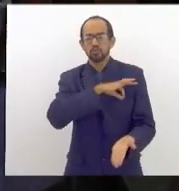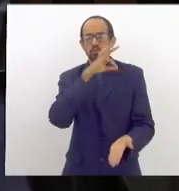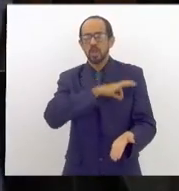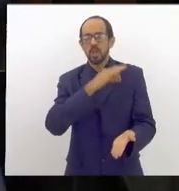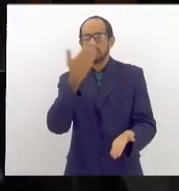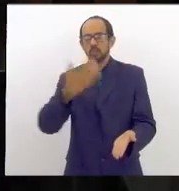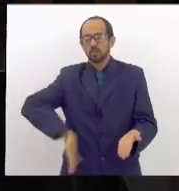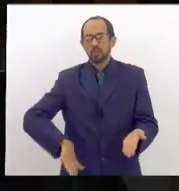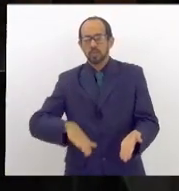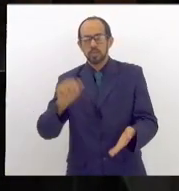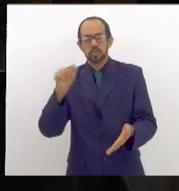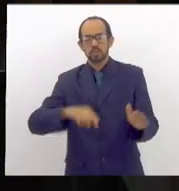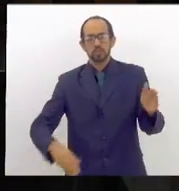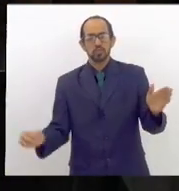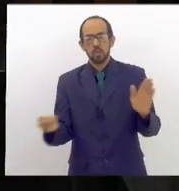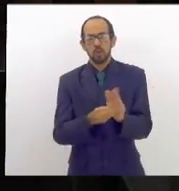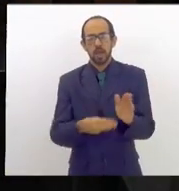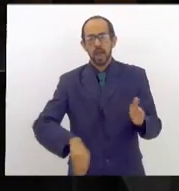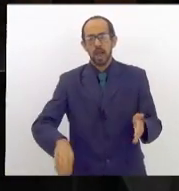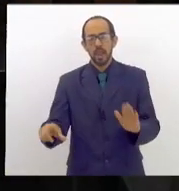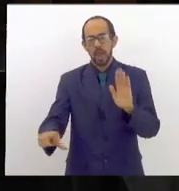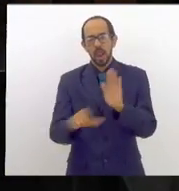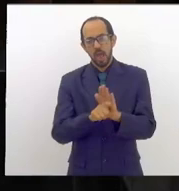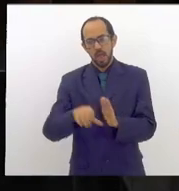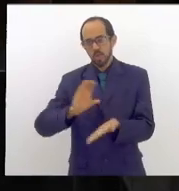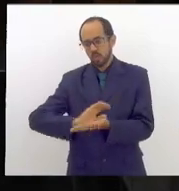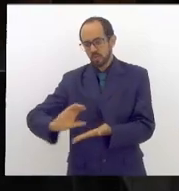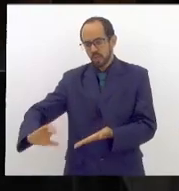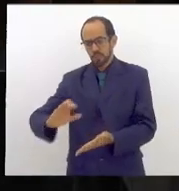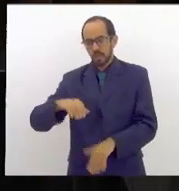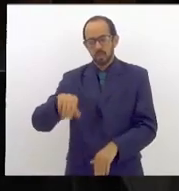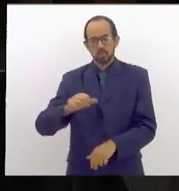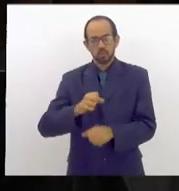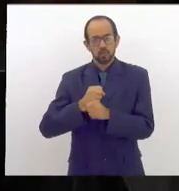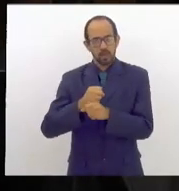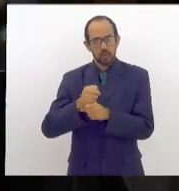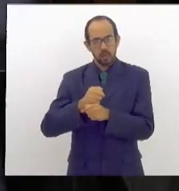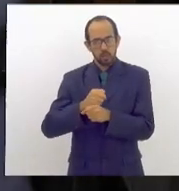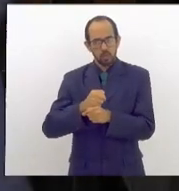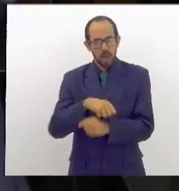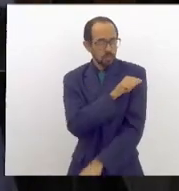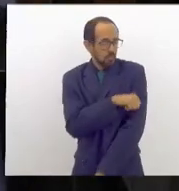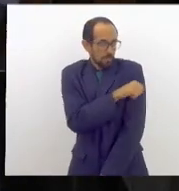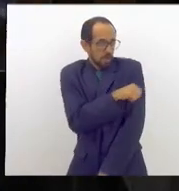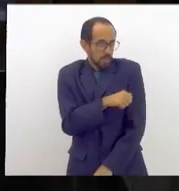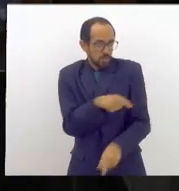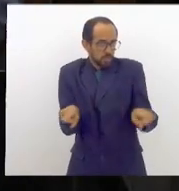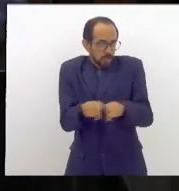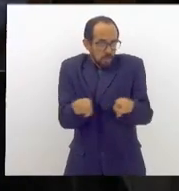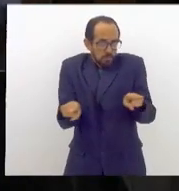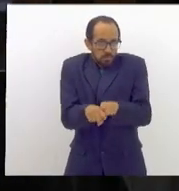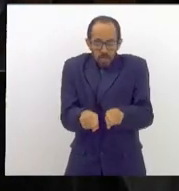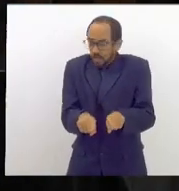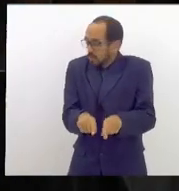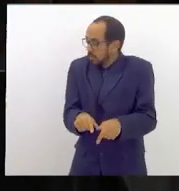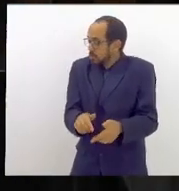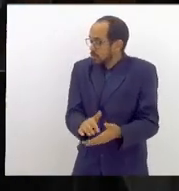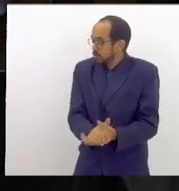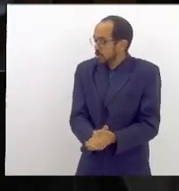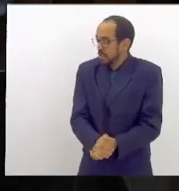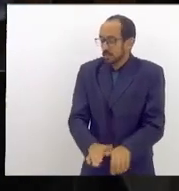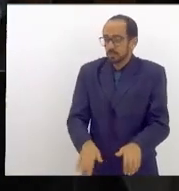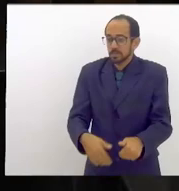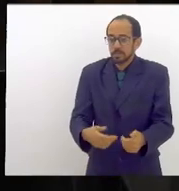orçamentária anual uma previsão de corrigir isso a enfermagem também tem tem um piso da enfermagem